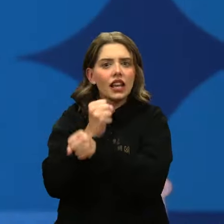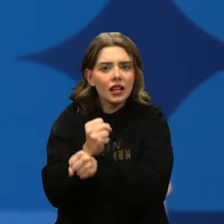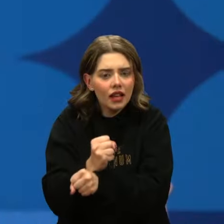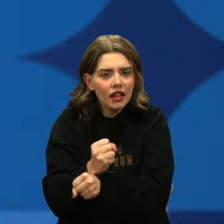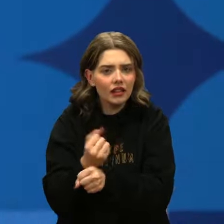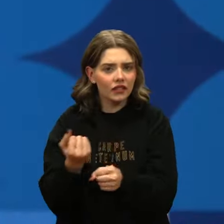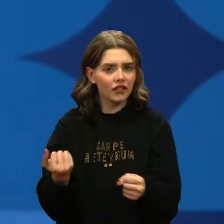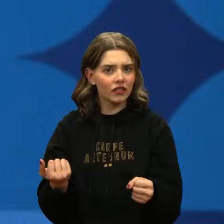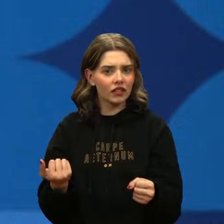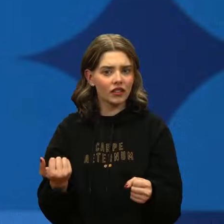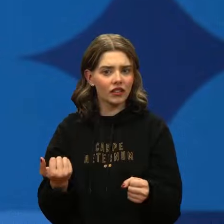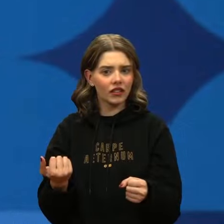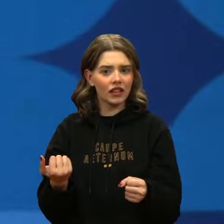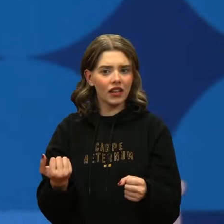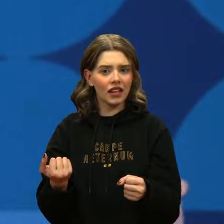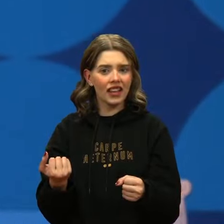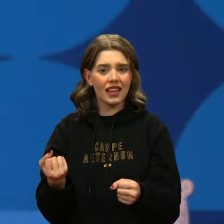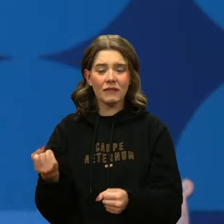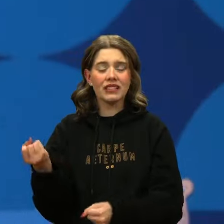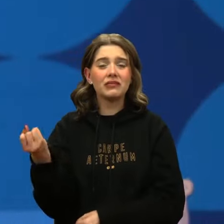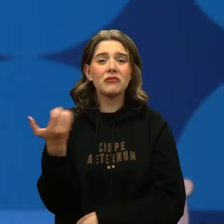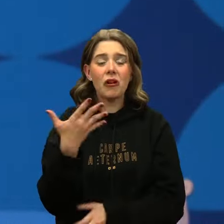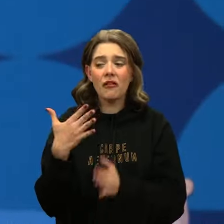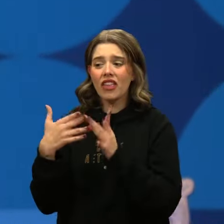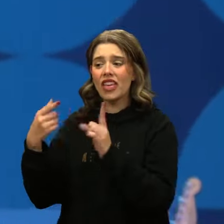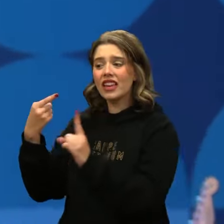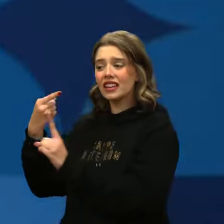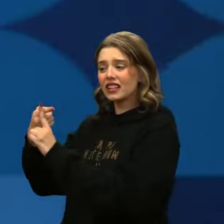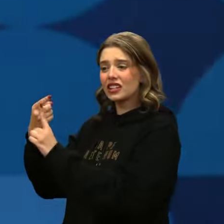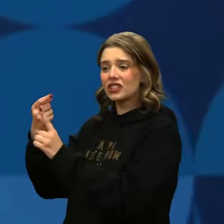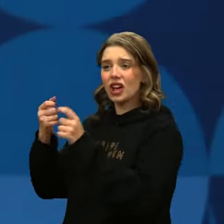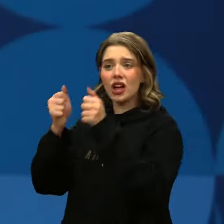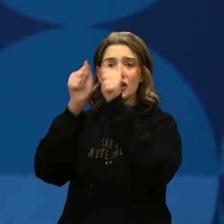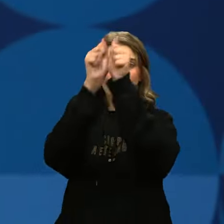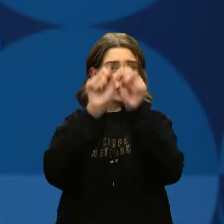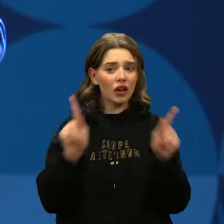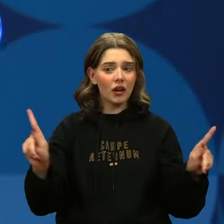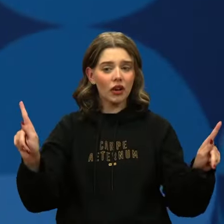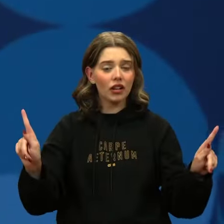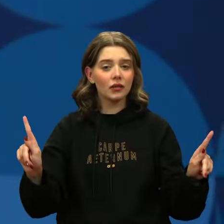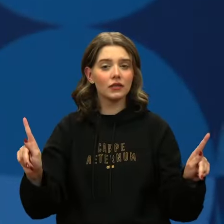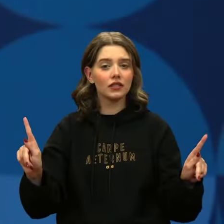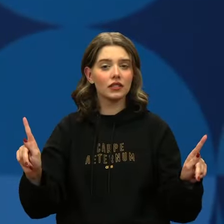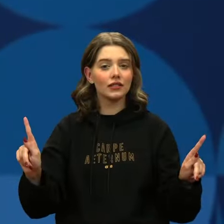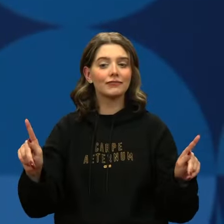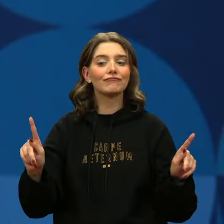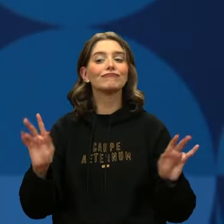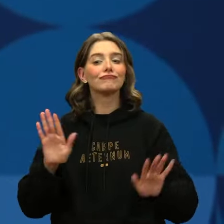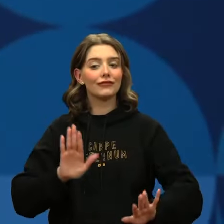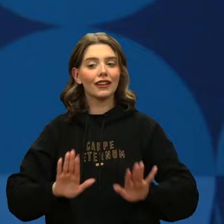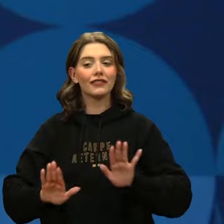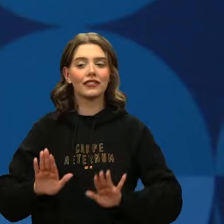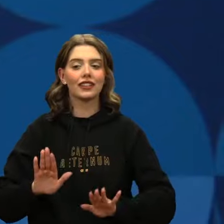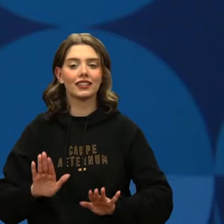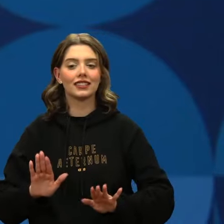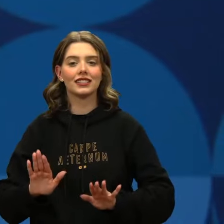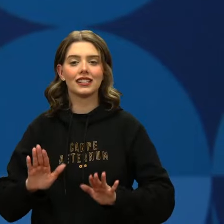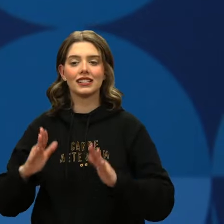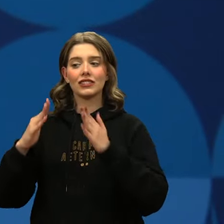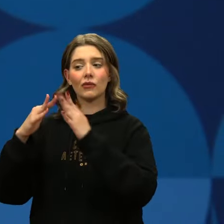Ela era a mais nova das sete igrejas do Apocalipse. Muito provavelmente, essa era uma igreja